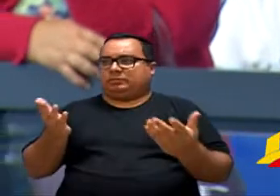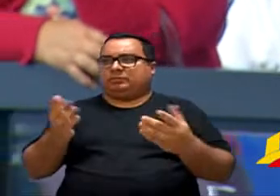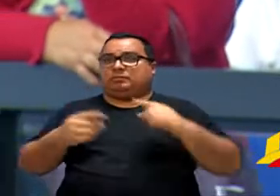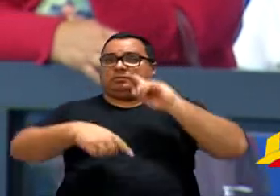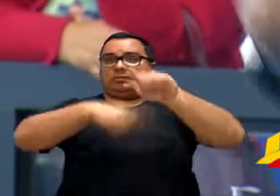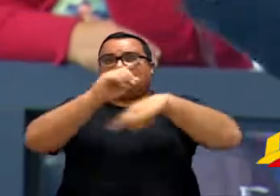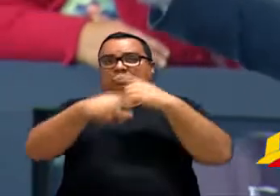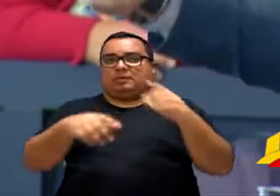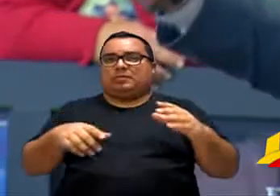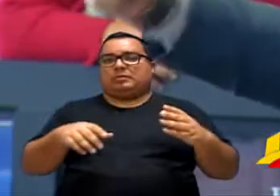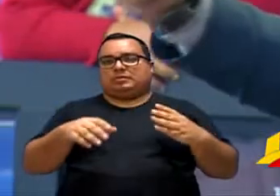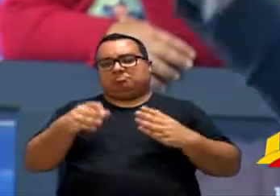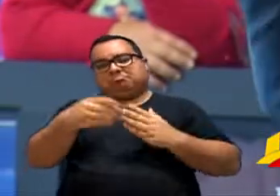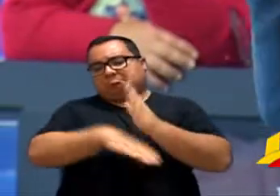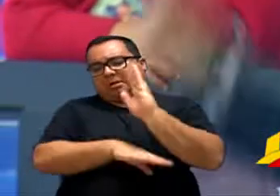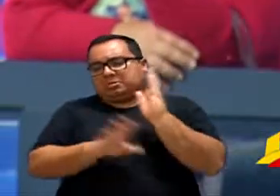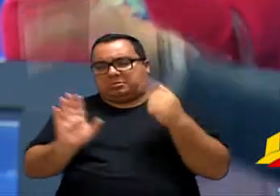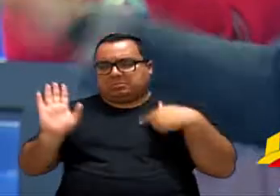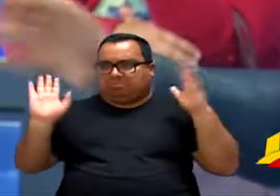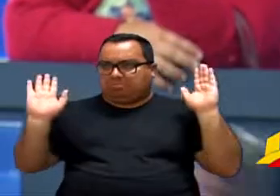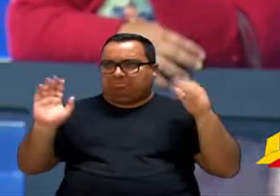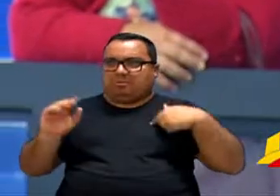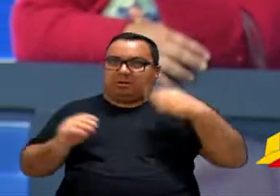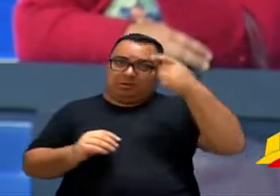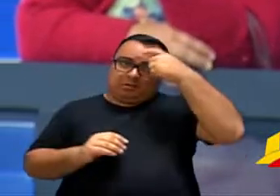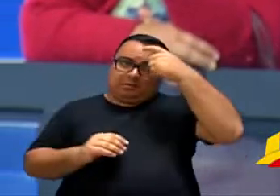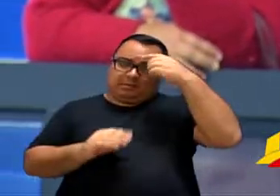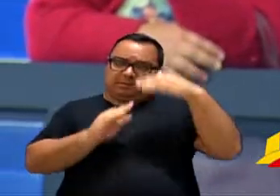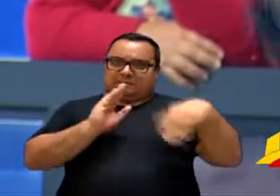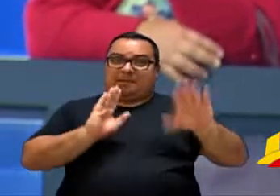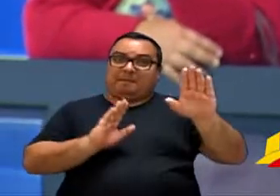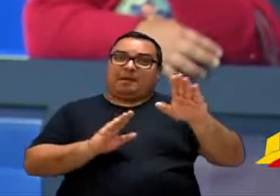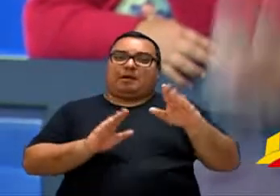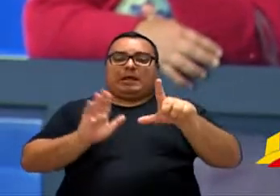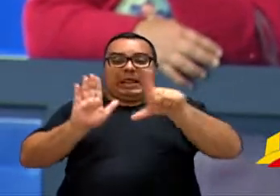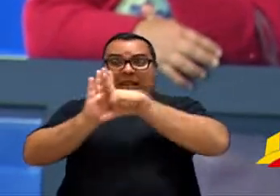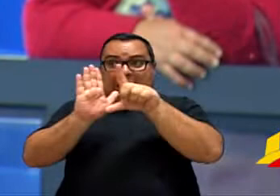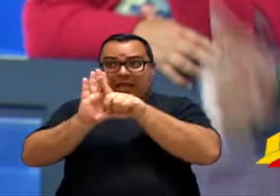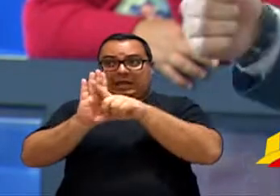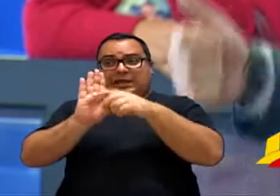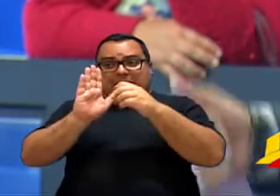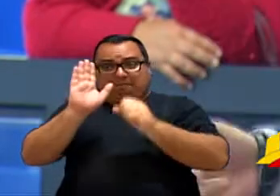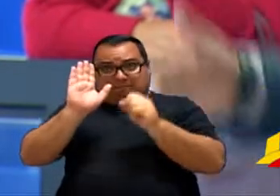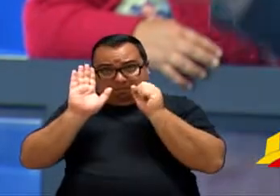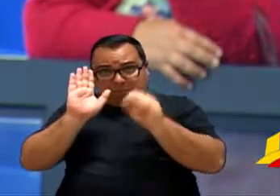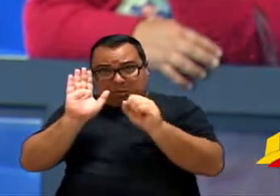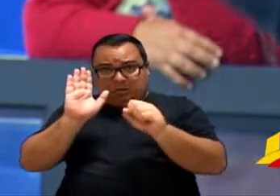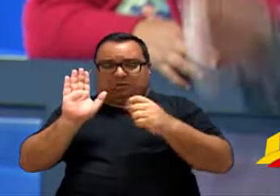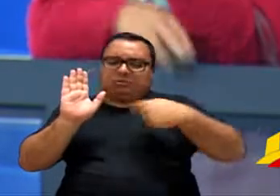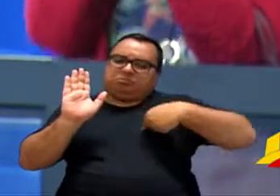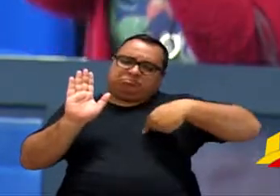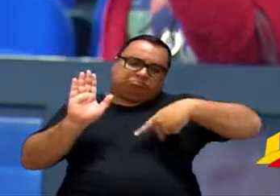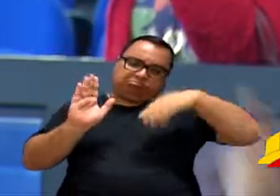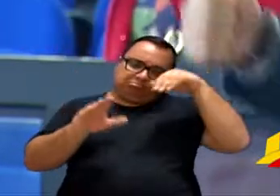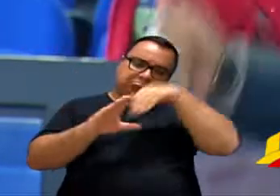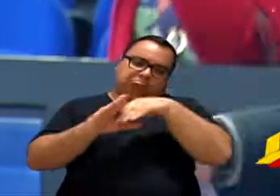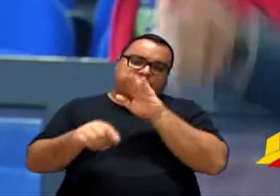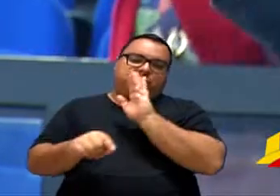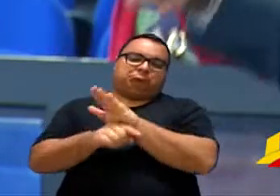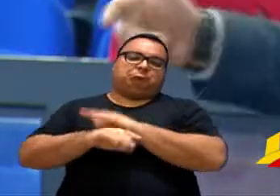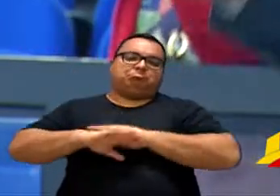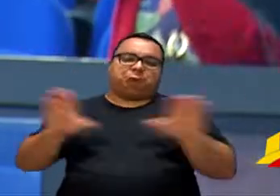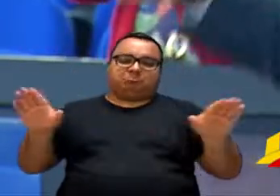de Economia não porque estava legal o projeto estava atendendo o aspecto da de todas as legislações